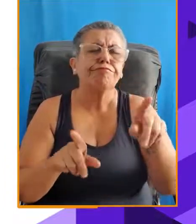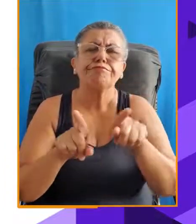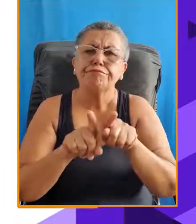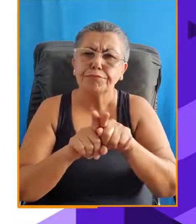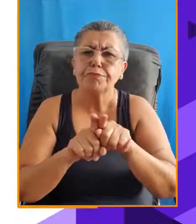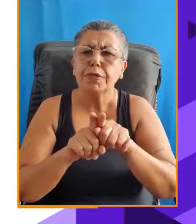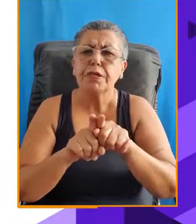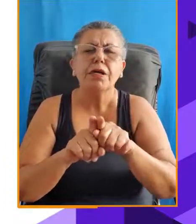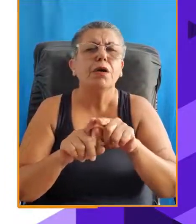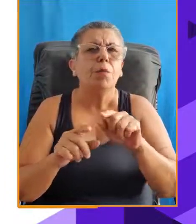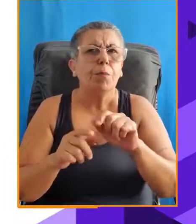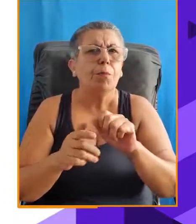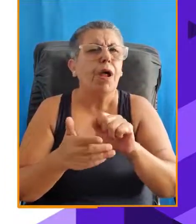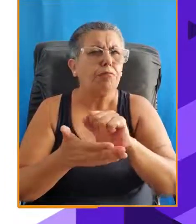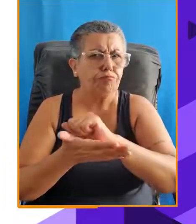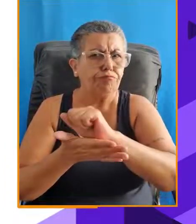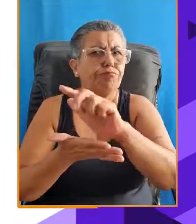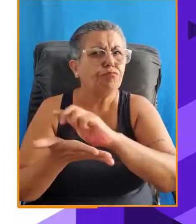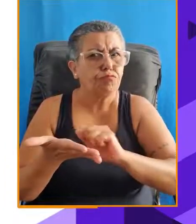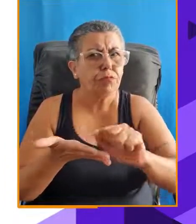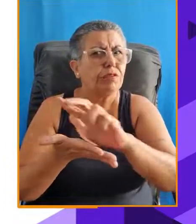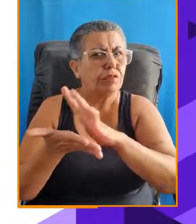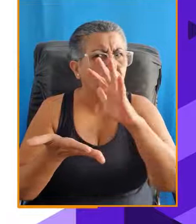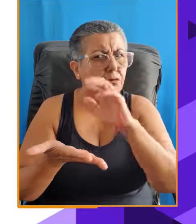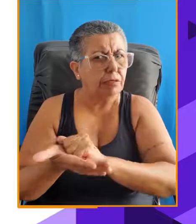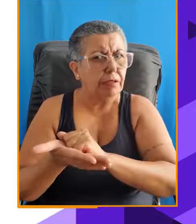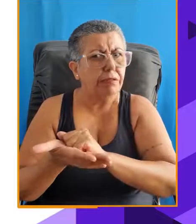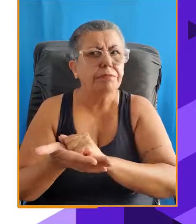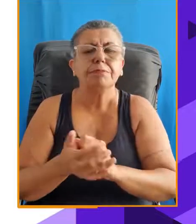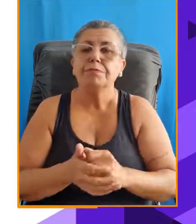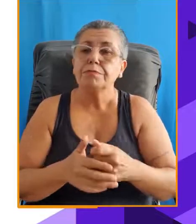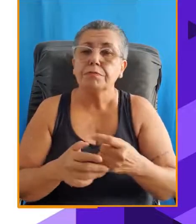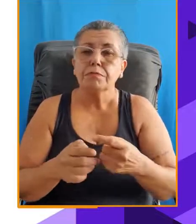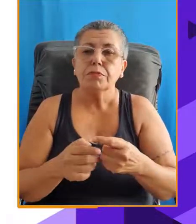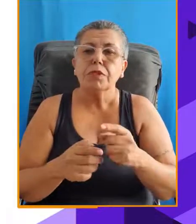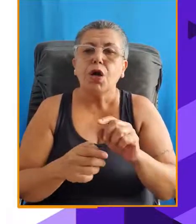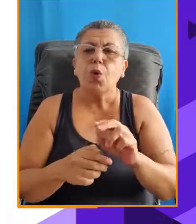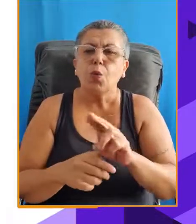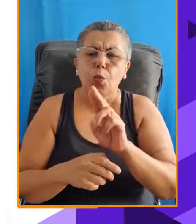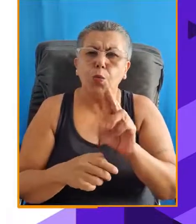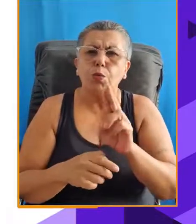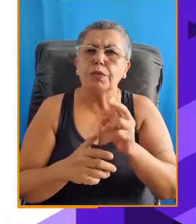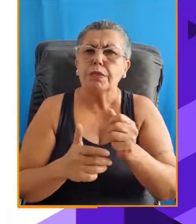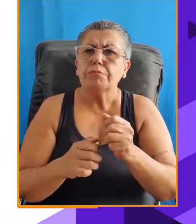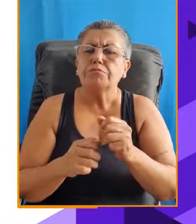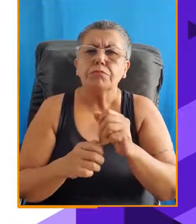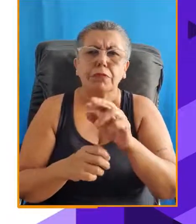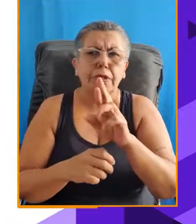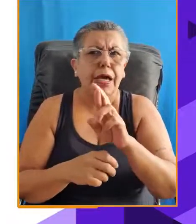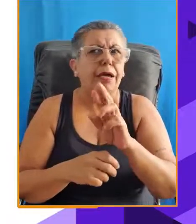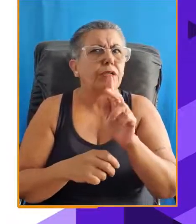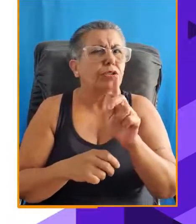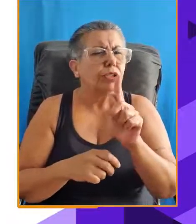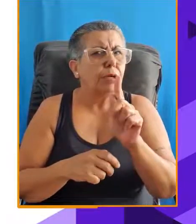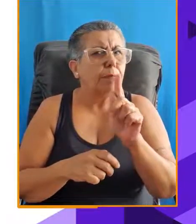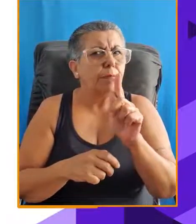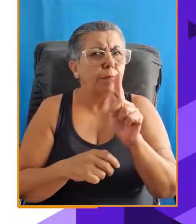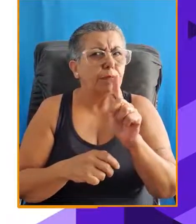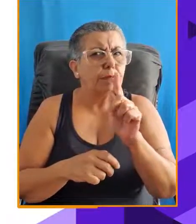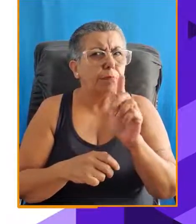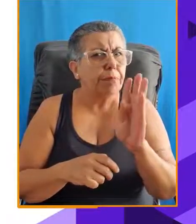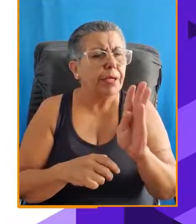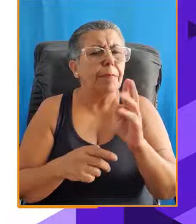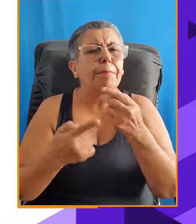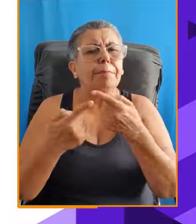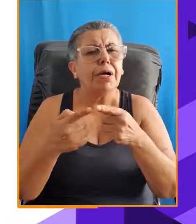por web designers. Basicamente, o sistema X é uma abreviação do sistema RGB, pois ambos utilizam